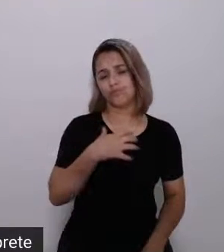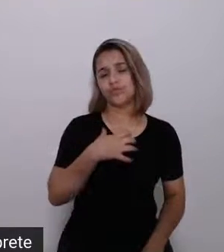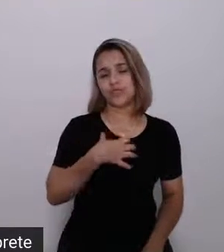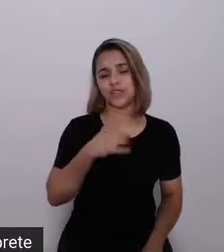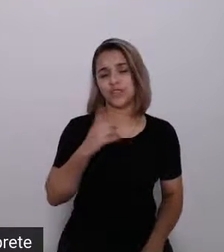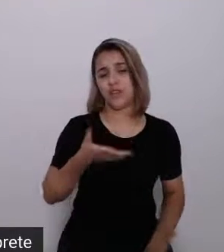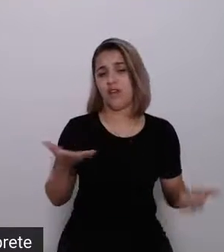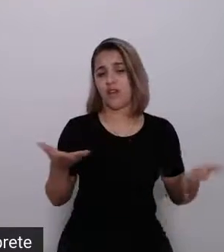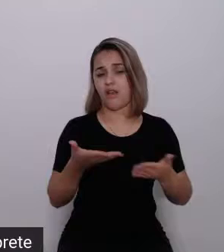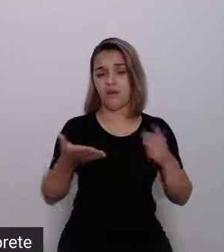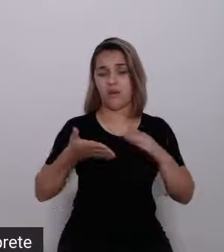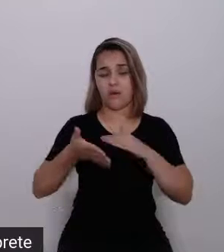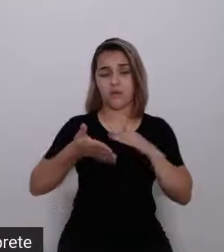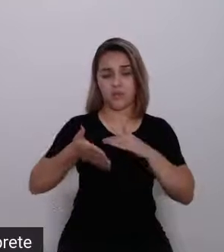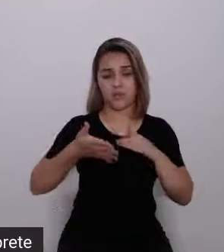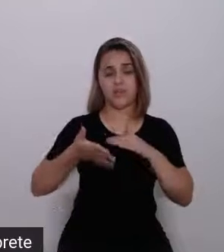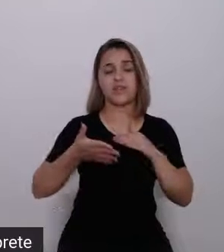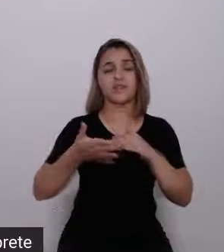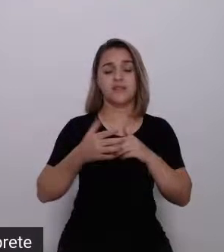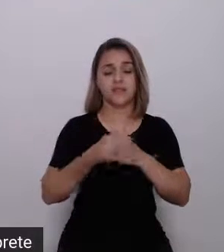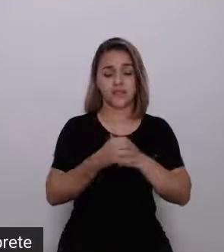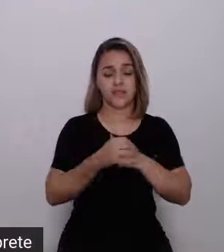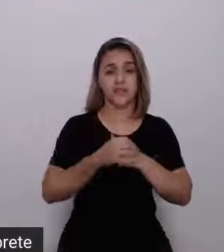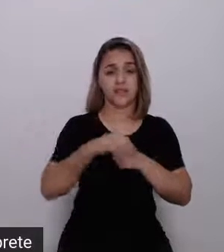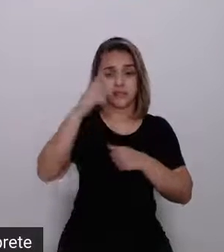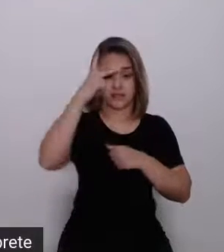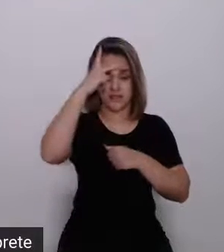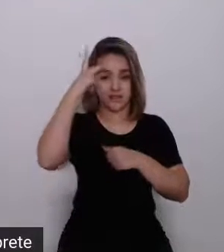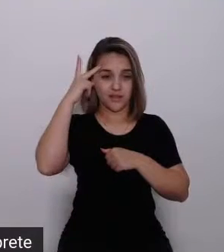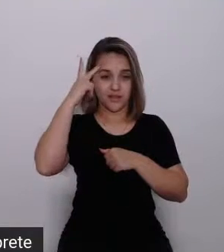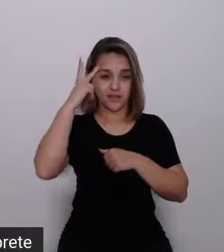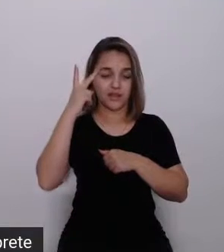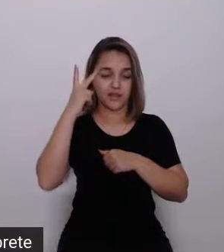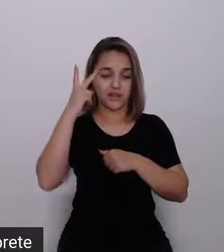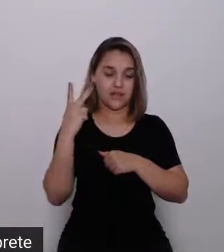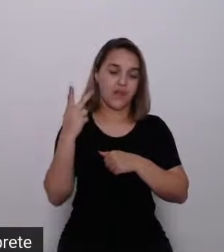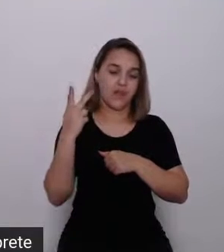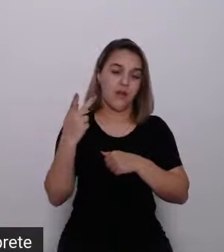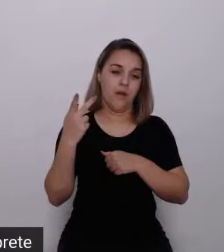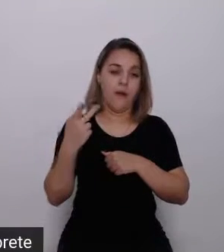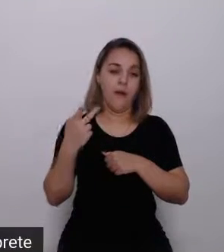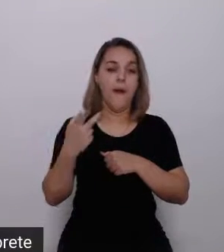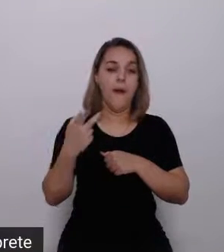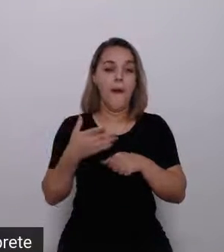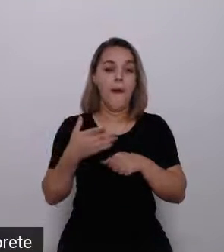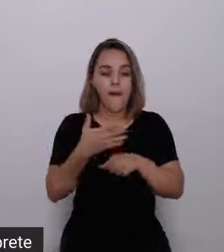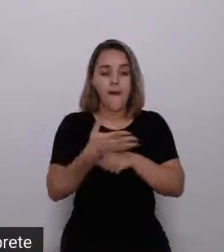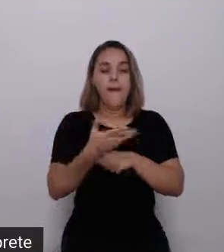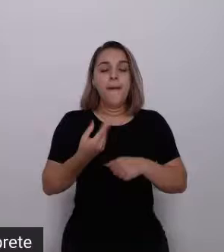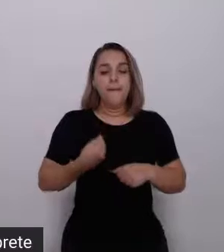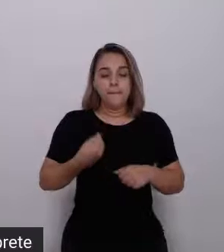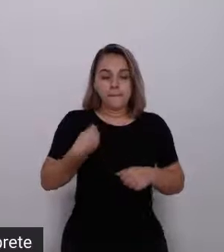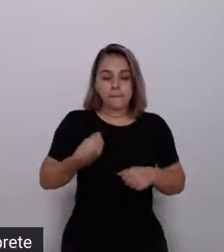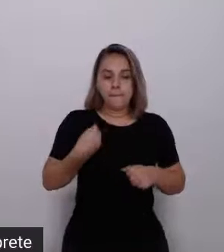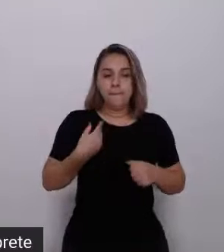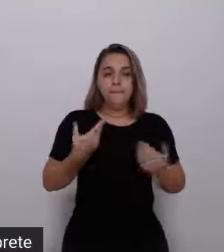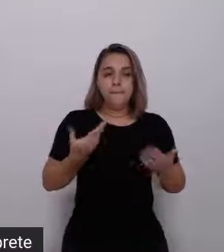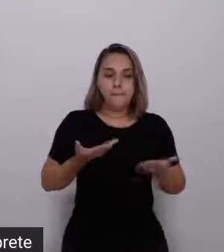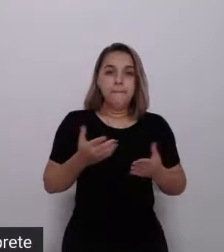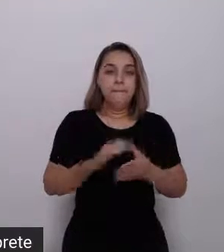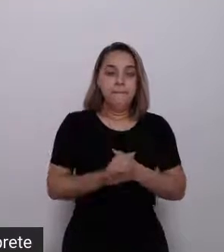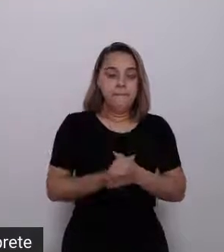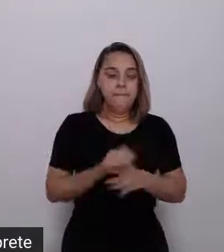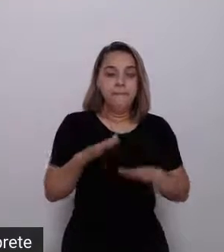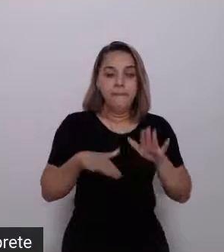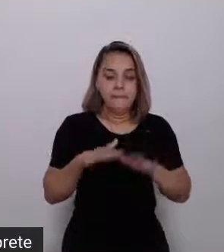tão fotográfico, que as pessoas têm uma rede de usar a palavra tardia nos anos 40, talvez não se expresse mais por condições locais e por